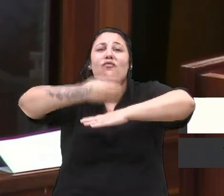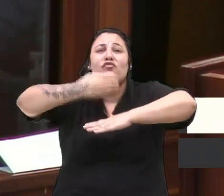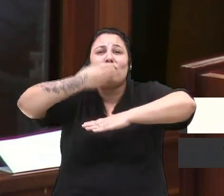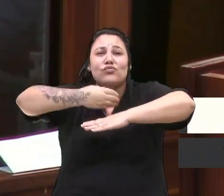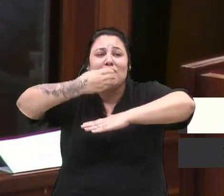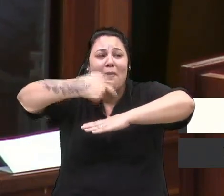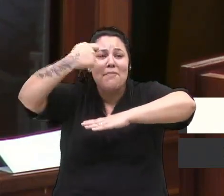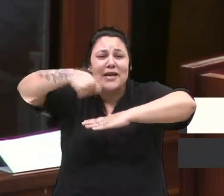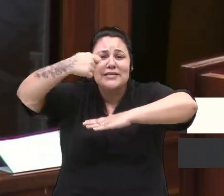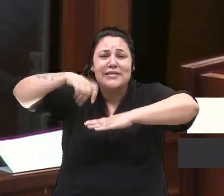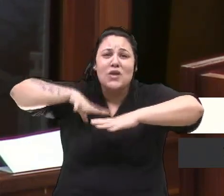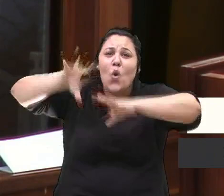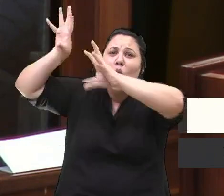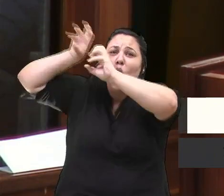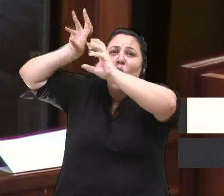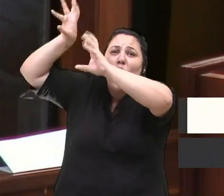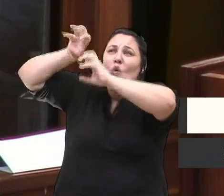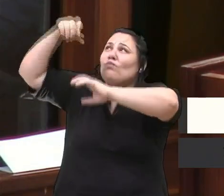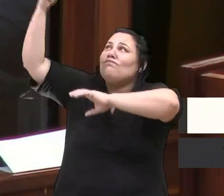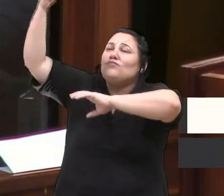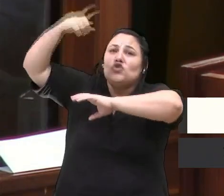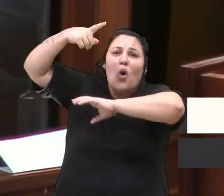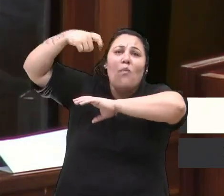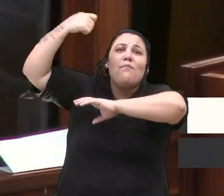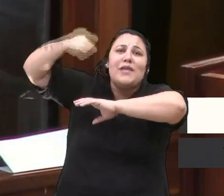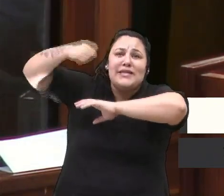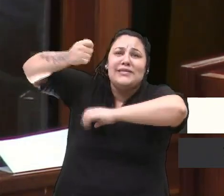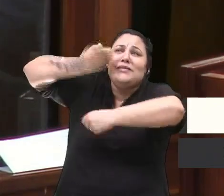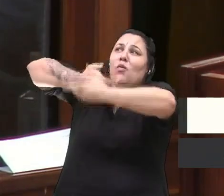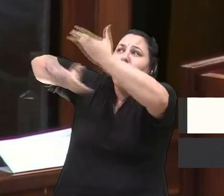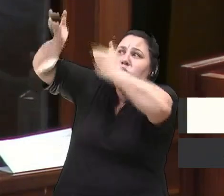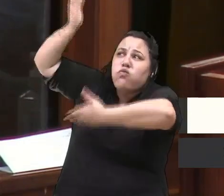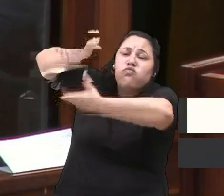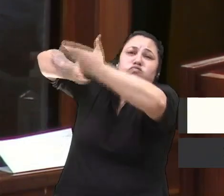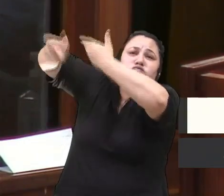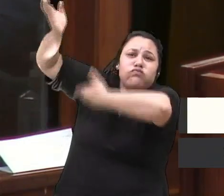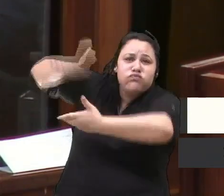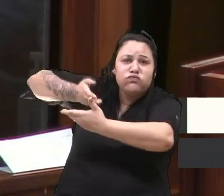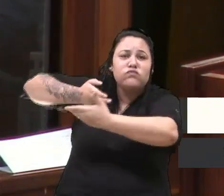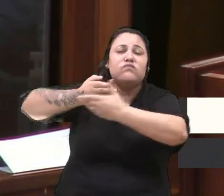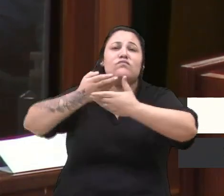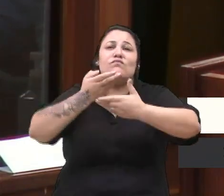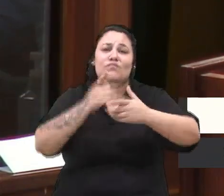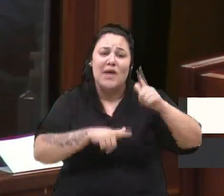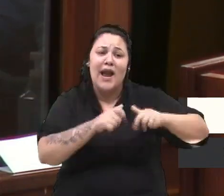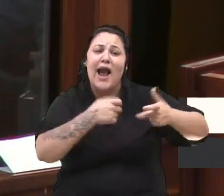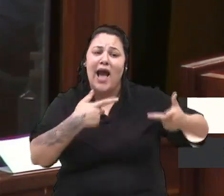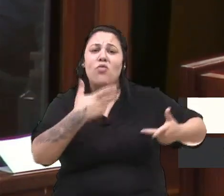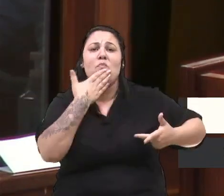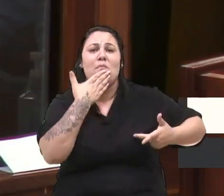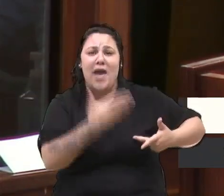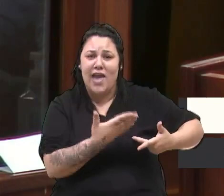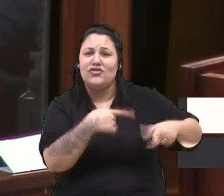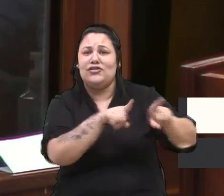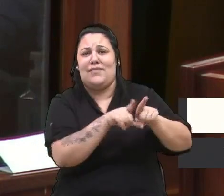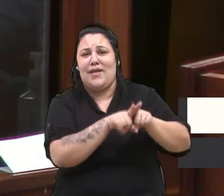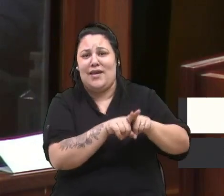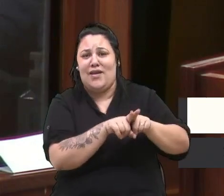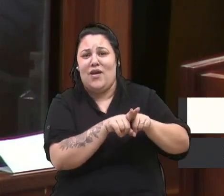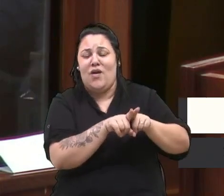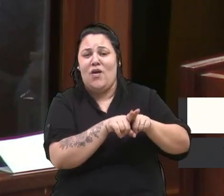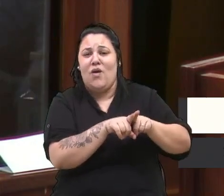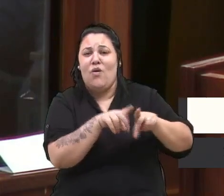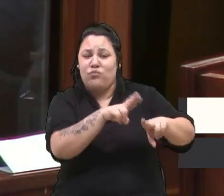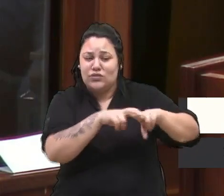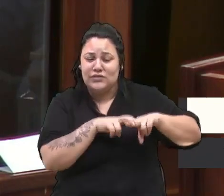a cor que o mercado exige. Então, muitas vezes, nós temos aí muita fruta descartada pelo mercado por